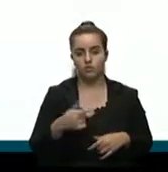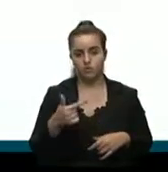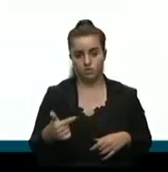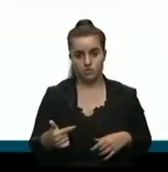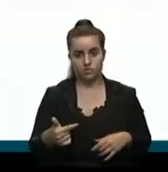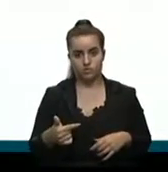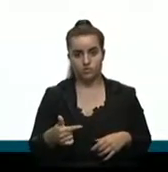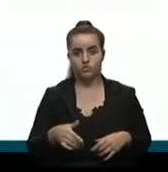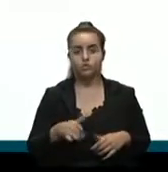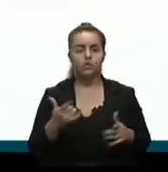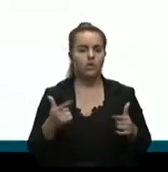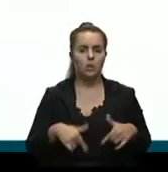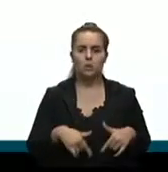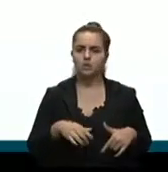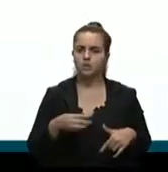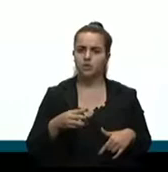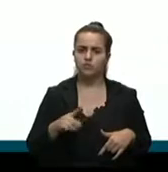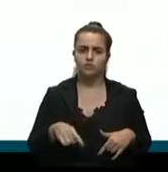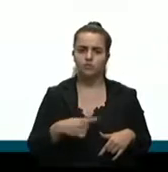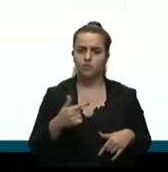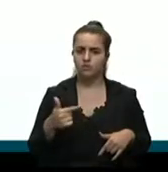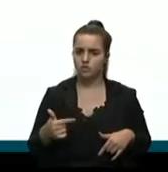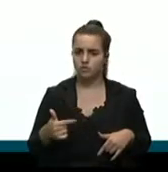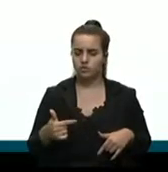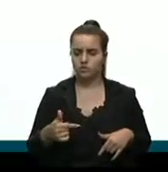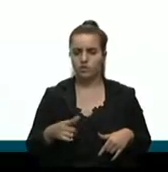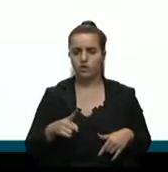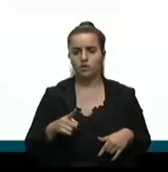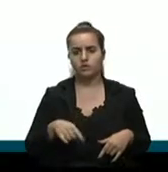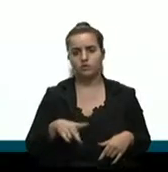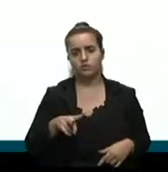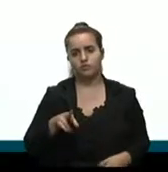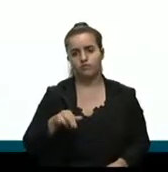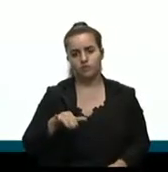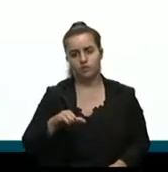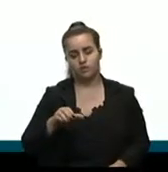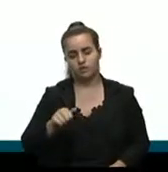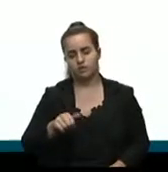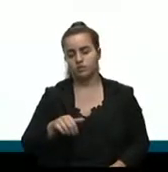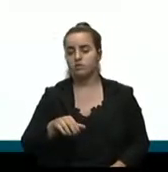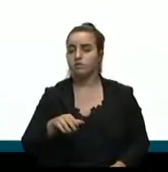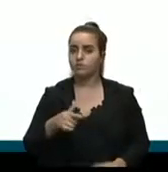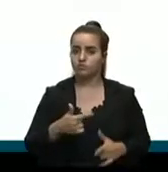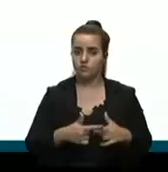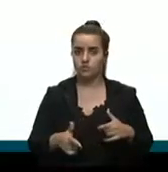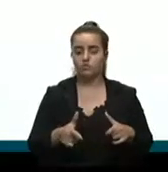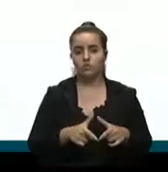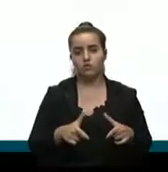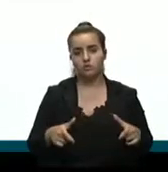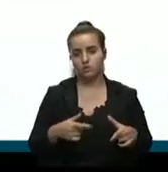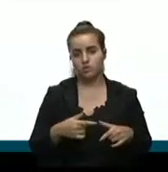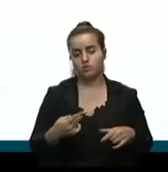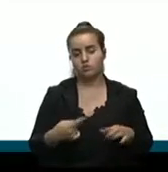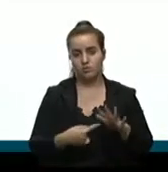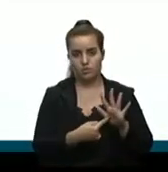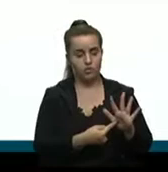3,2. Então, onde saiu 3,2? Variância dividido pelo tamanho da amostra.